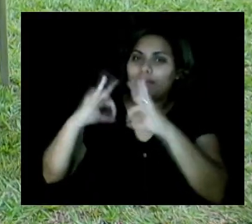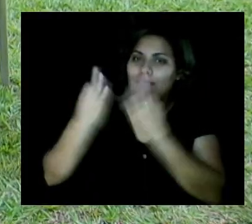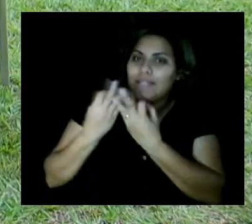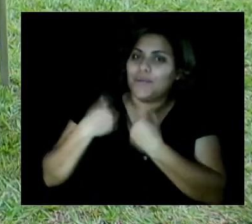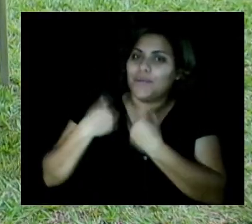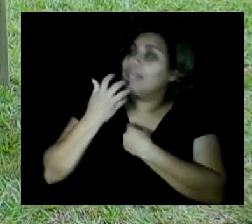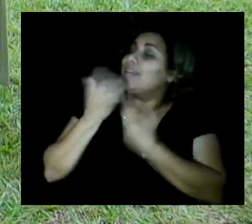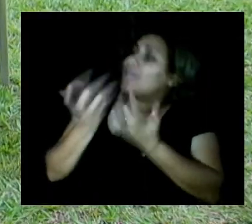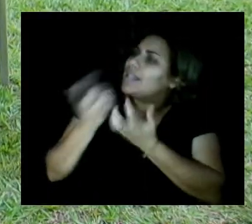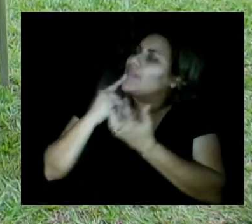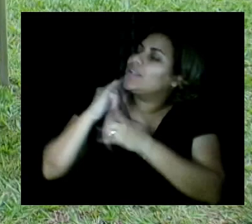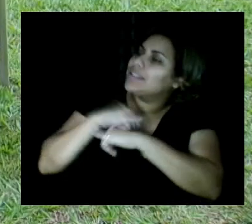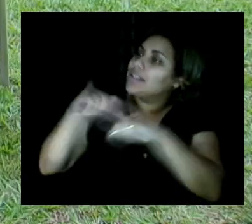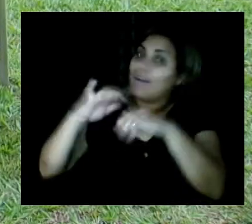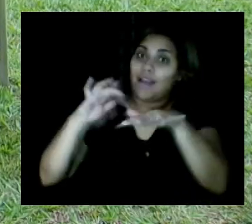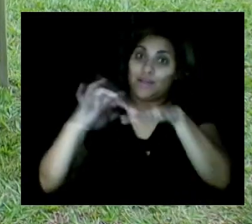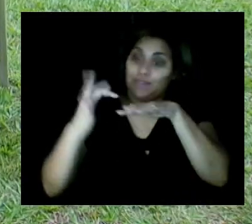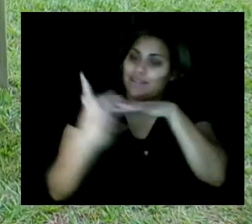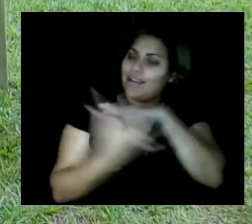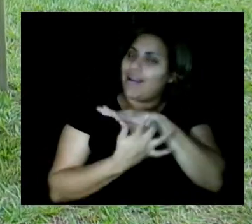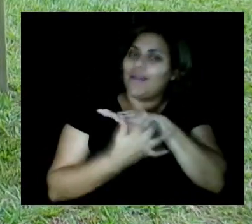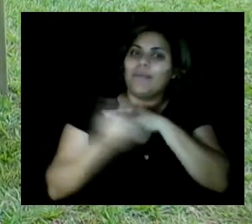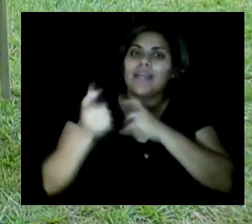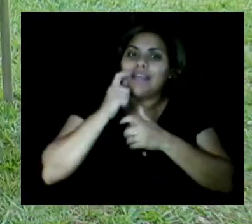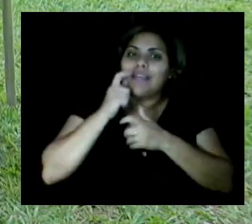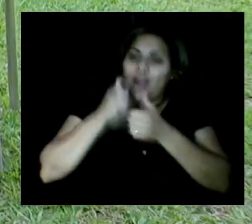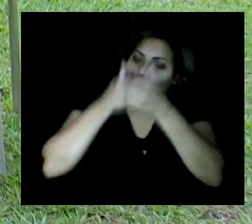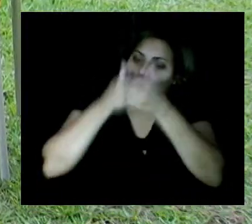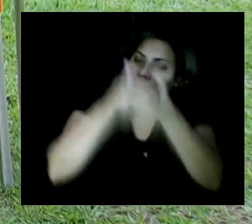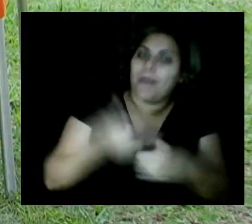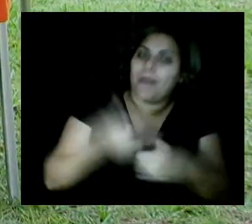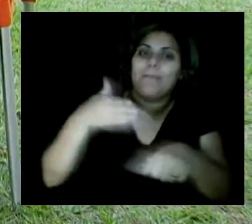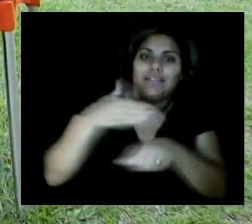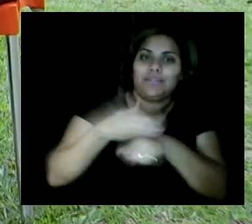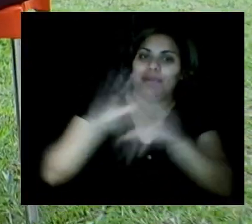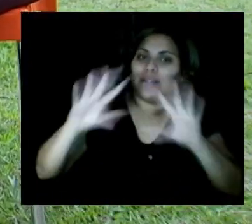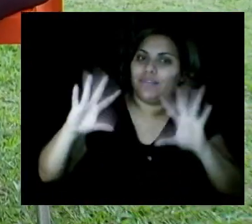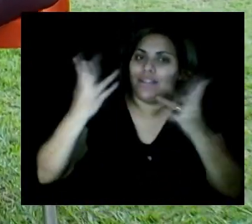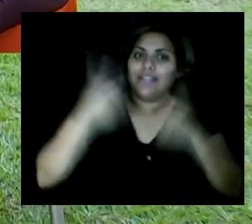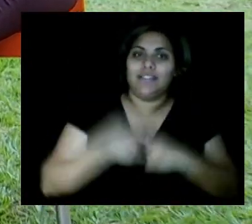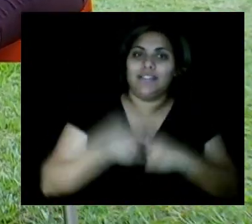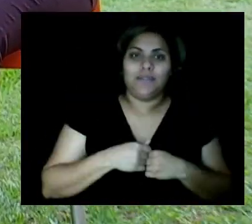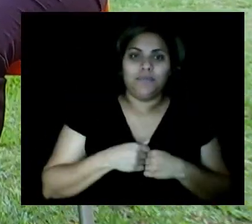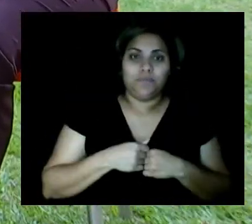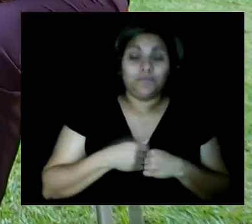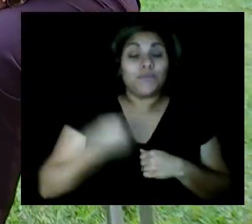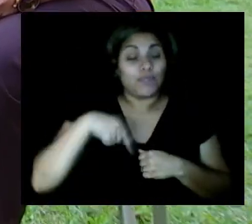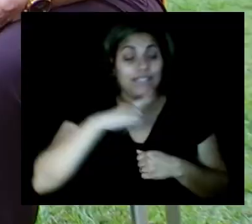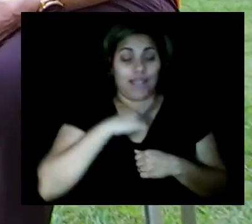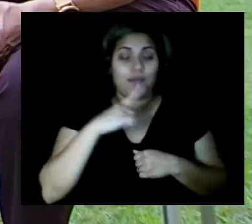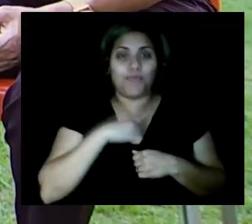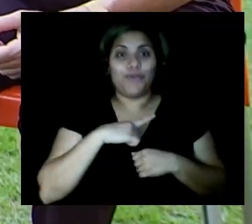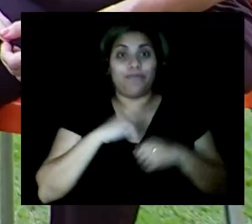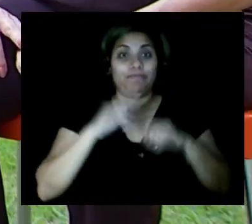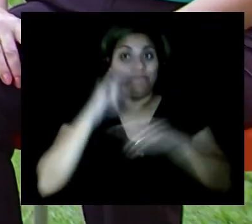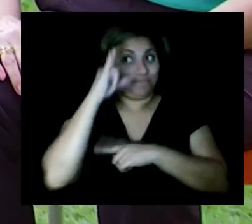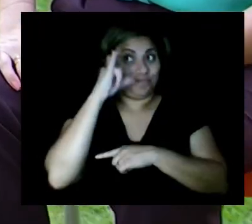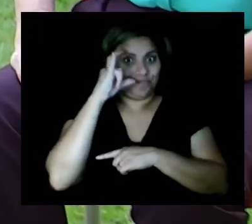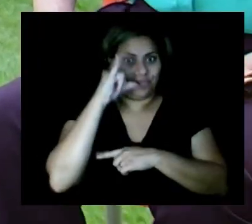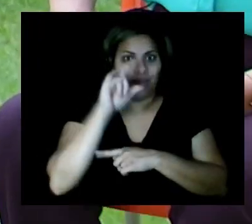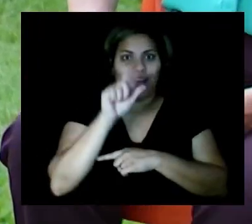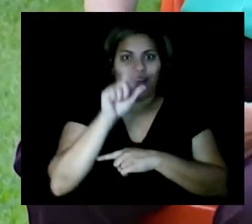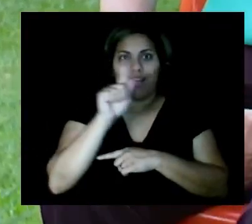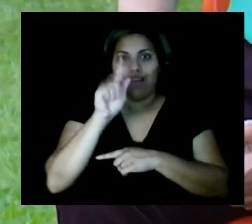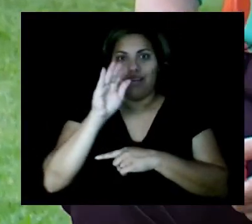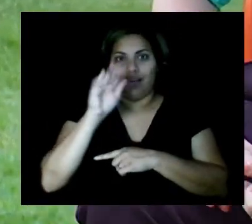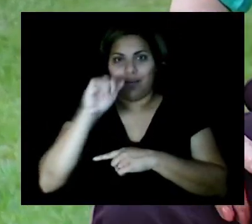redes sociais para quem quiser acompanhar, participar das festas. Sim. Nós temos então o Instagram, que é adacamp.campinas,